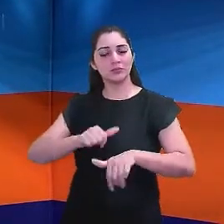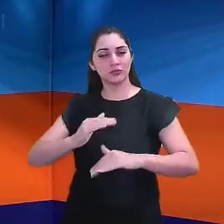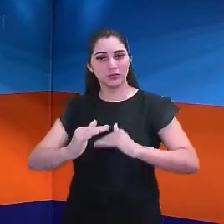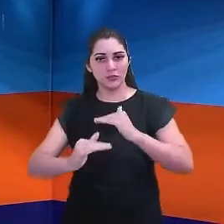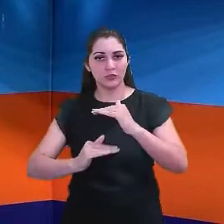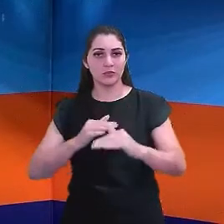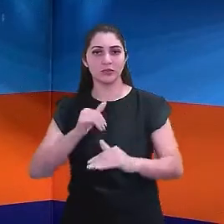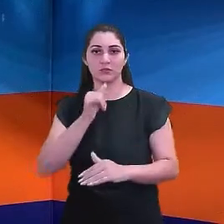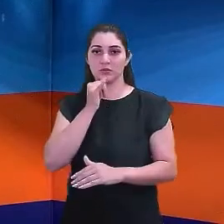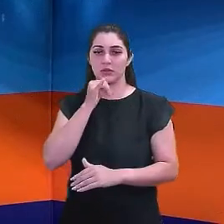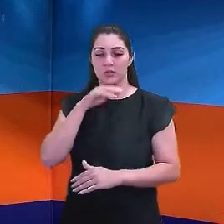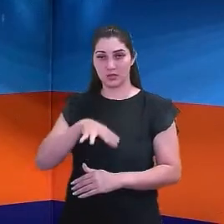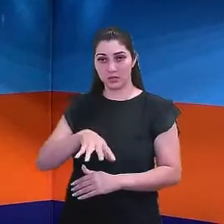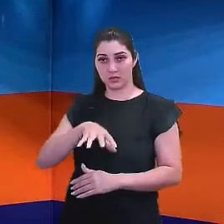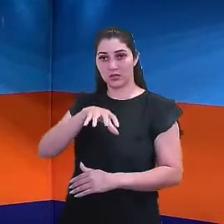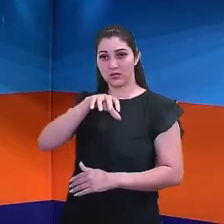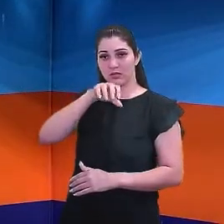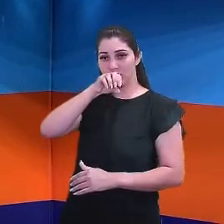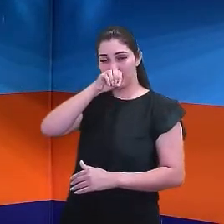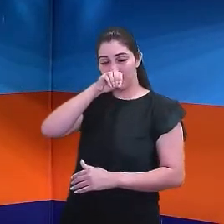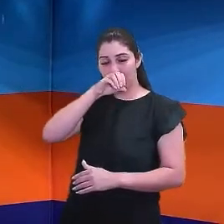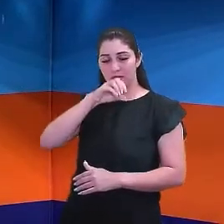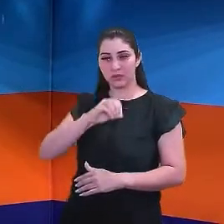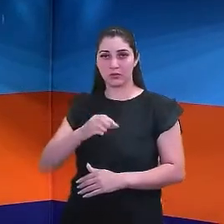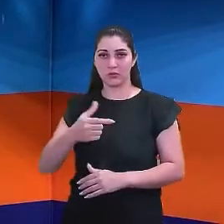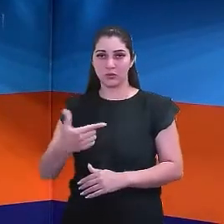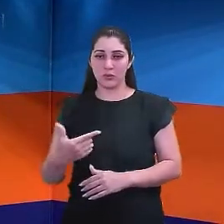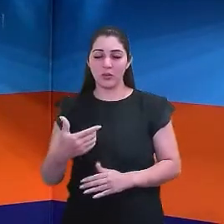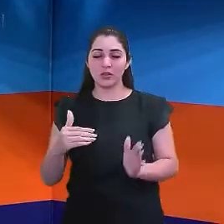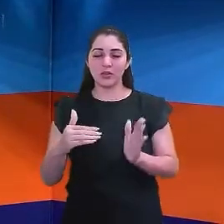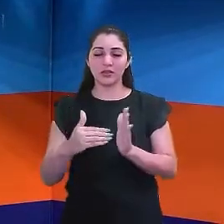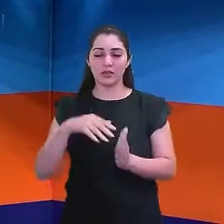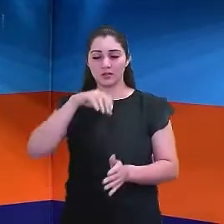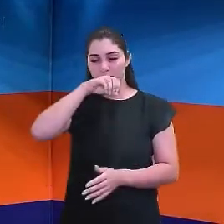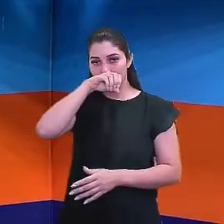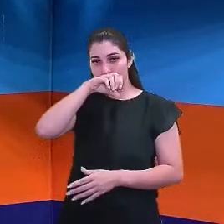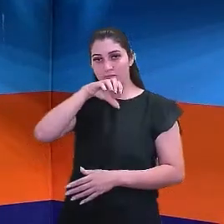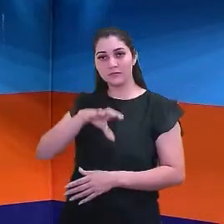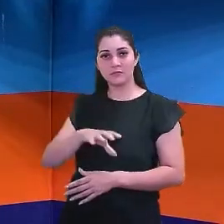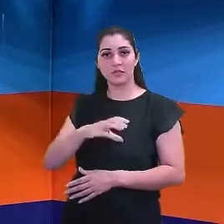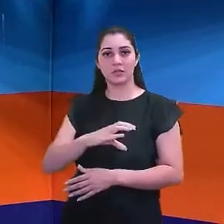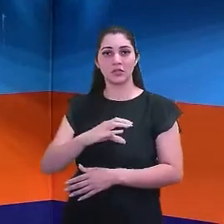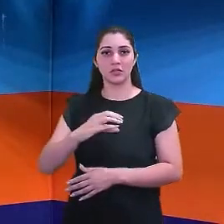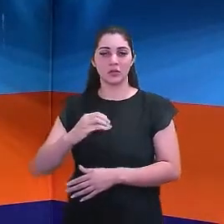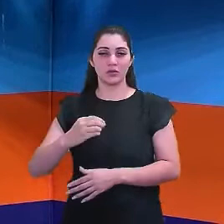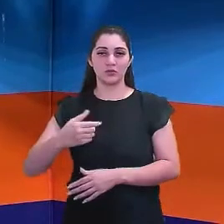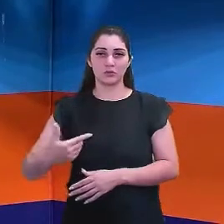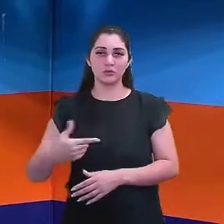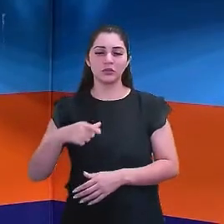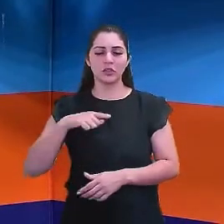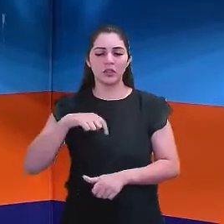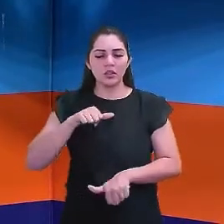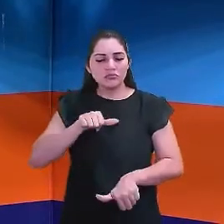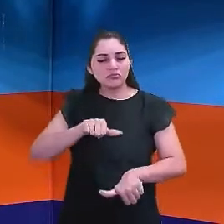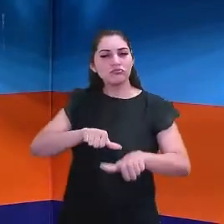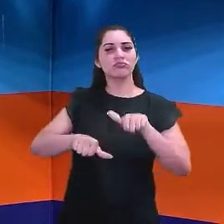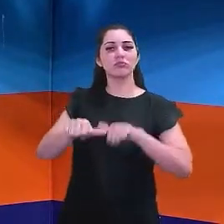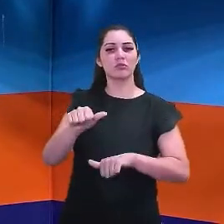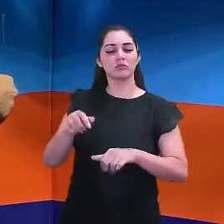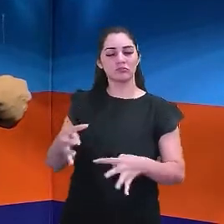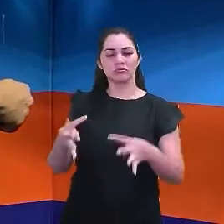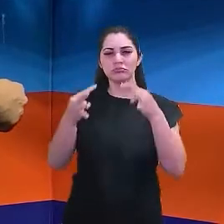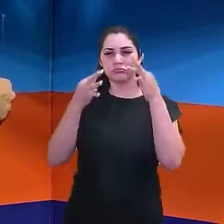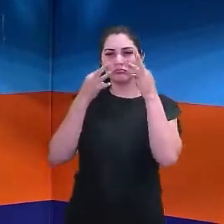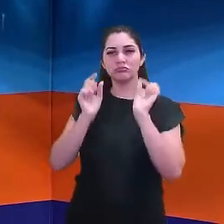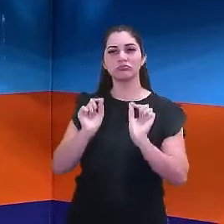entrada do oxigênio como a saída do gás carbônico, vocês vão ver que vai ter uma relação íntima com o processo de difusão. Então, quando você presta atenção aqui, ó,